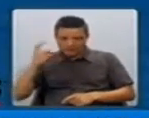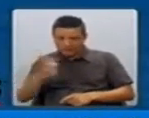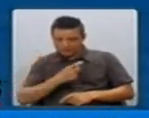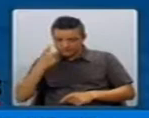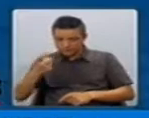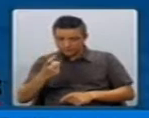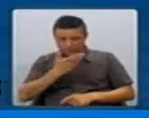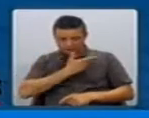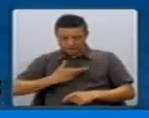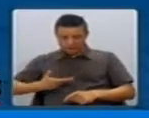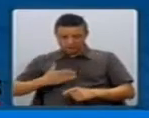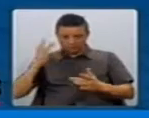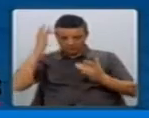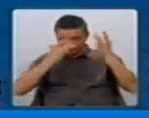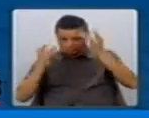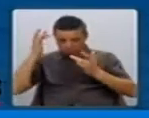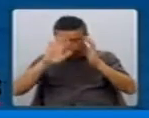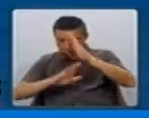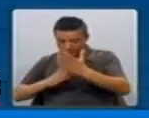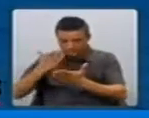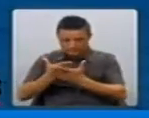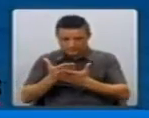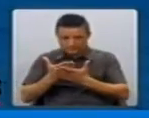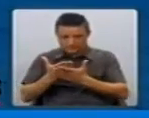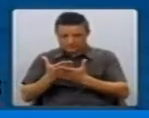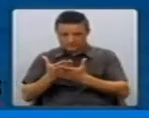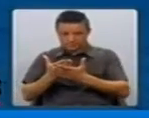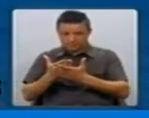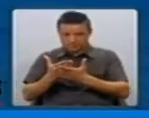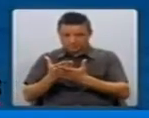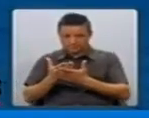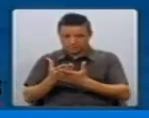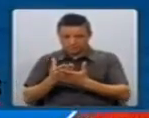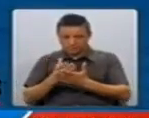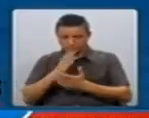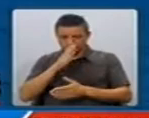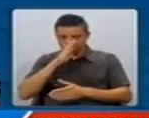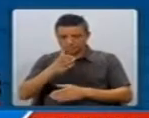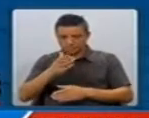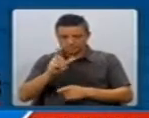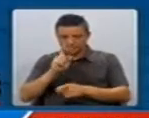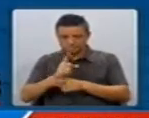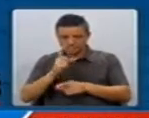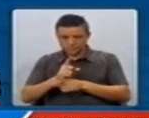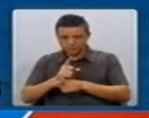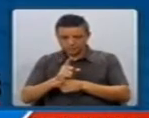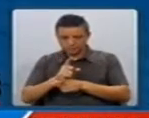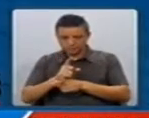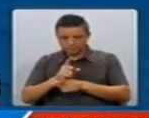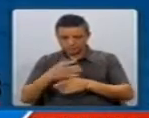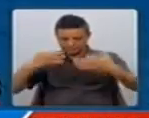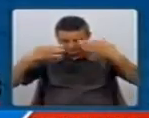os artigos teóricos que foram apresentados, porque ainda por cima o que eles dizem é que, mesmo que esteja